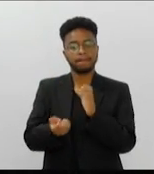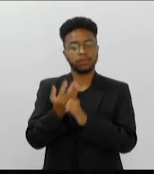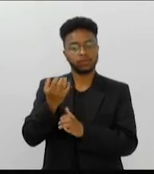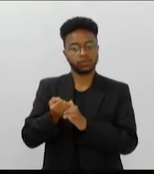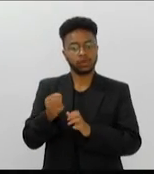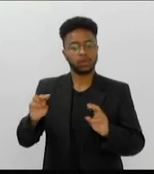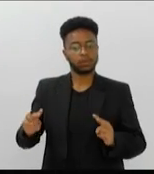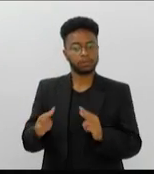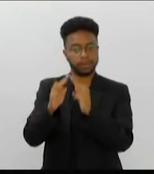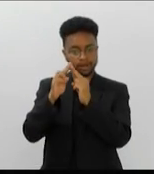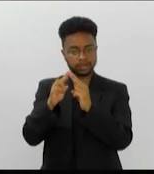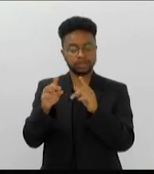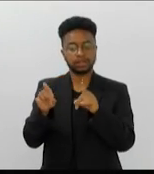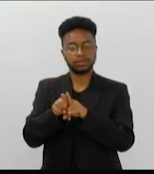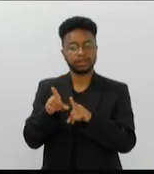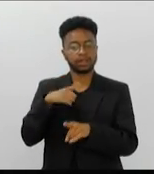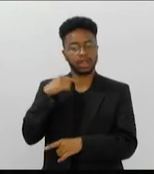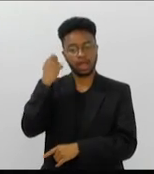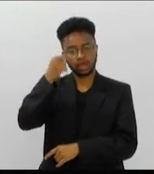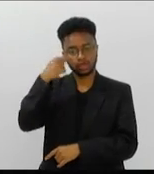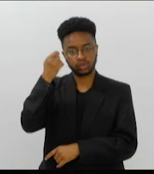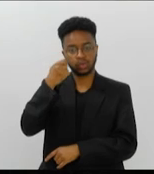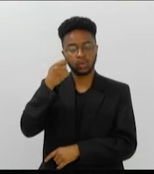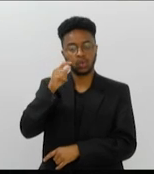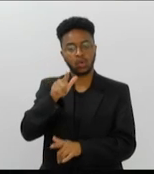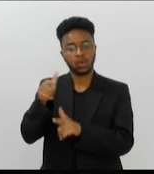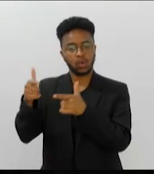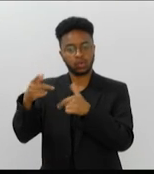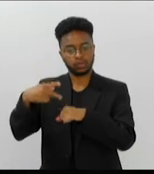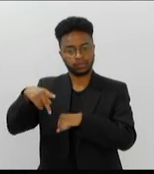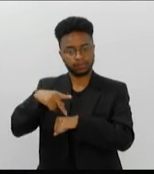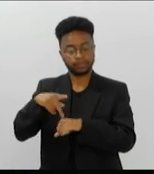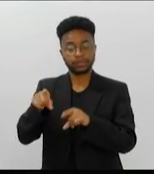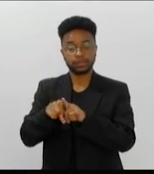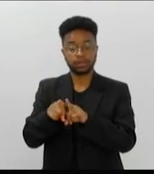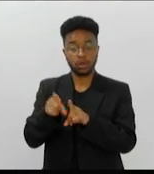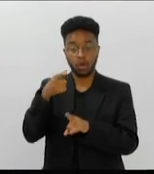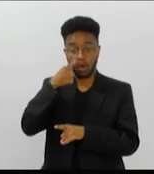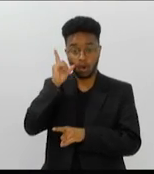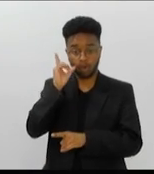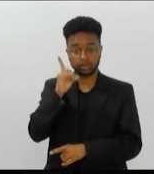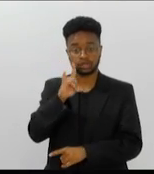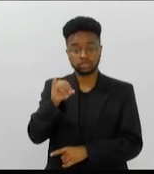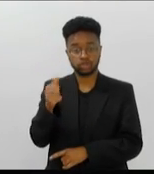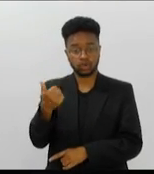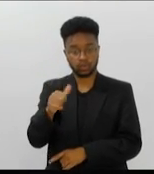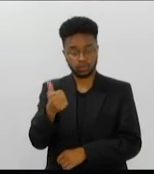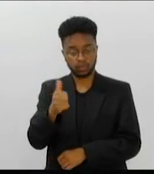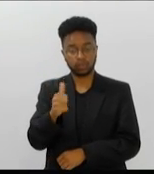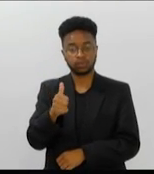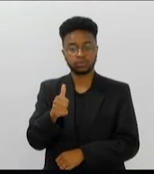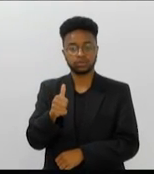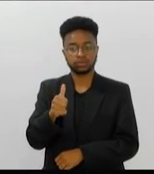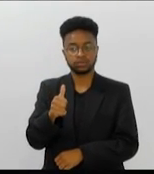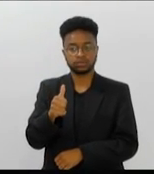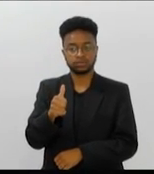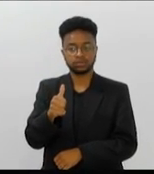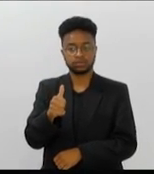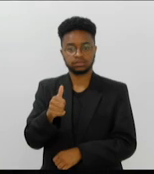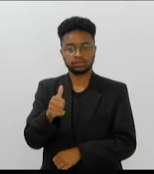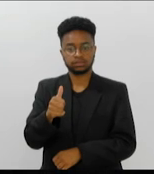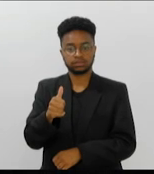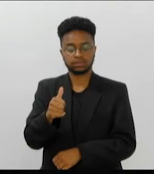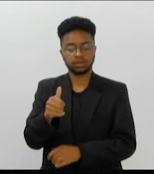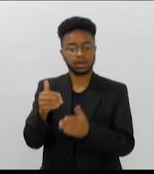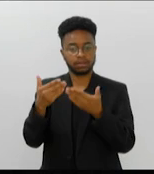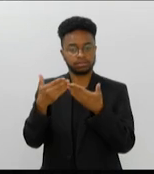atores internacionais. E na noite de ontem, dia 11, foi feita a sua